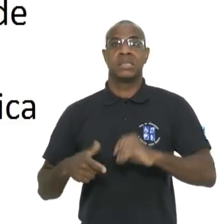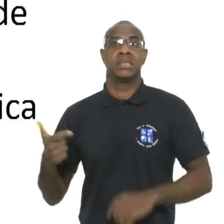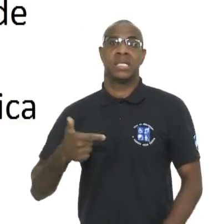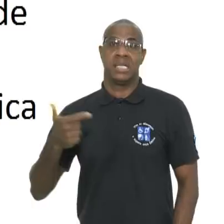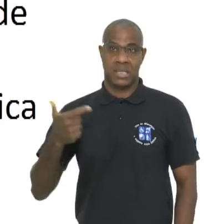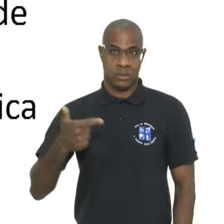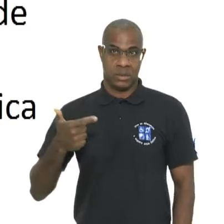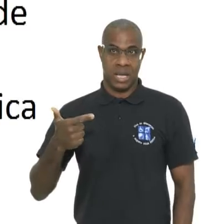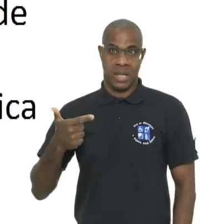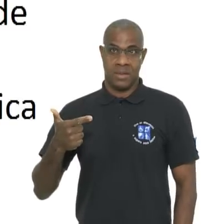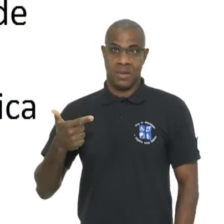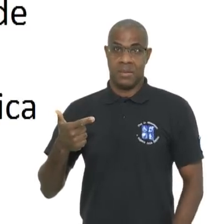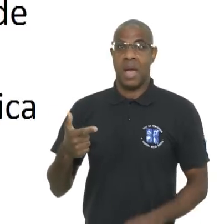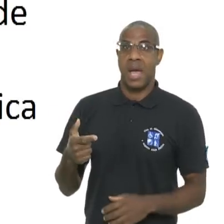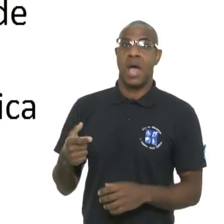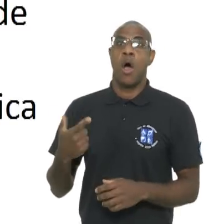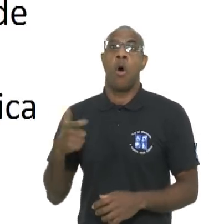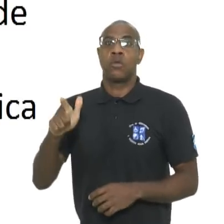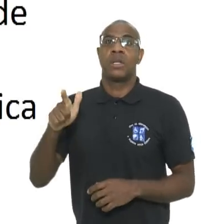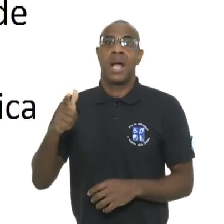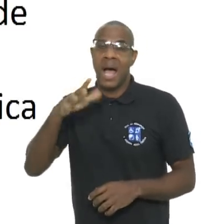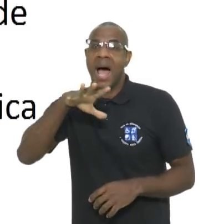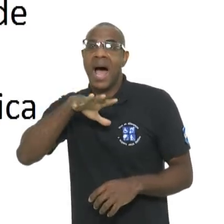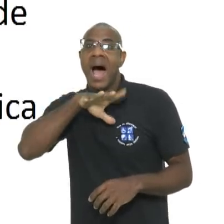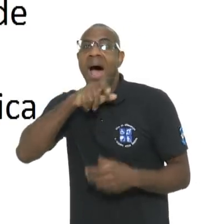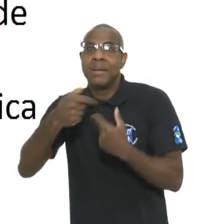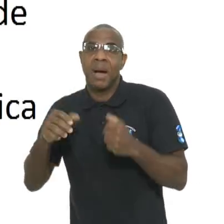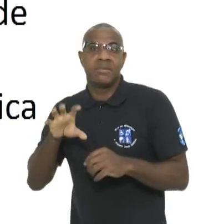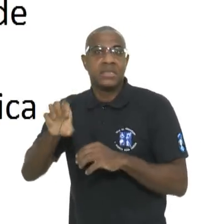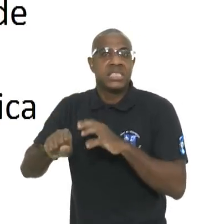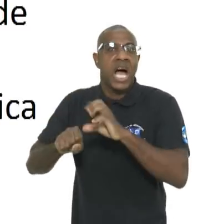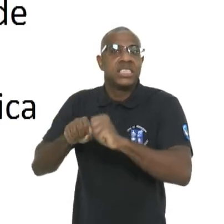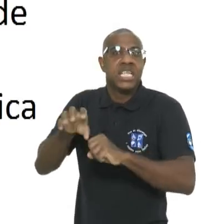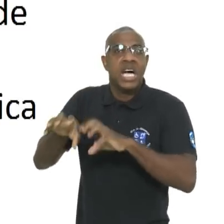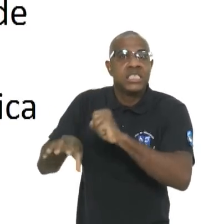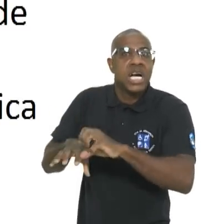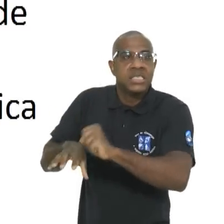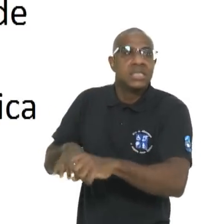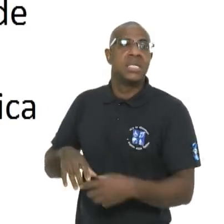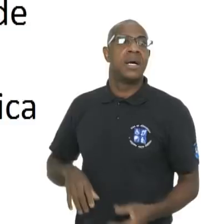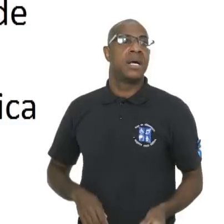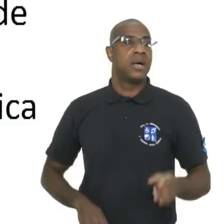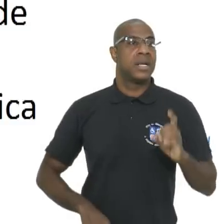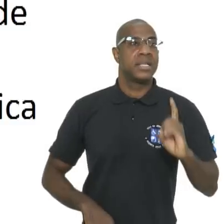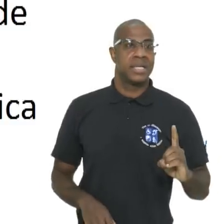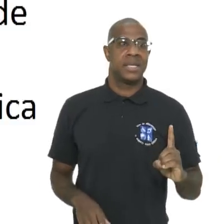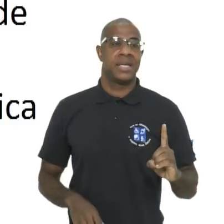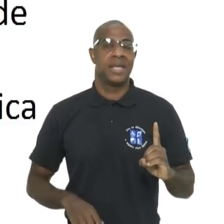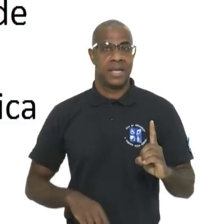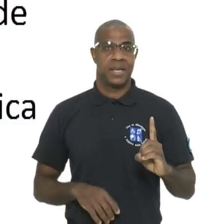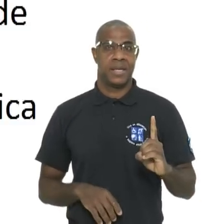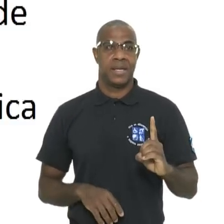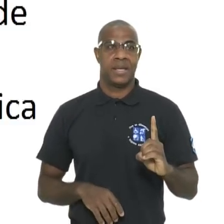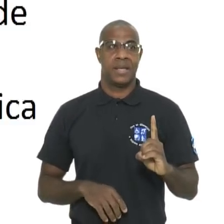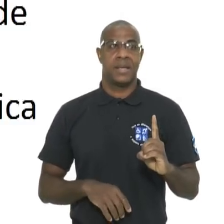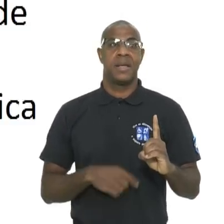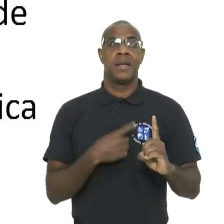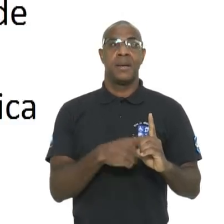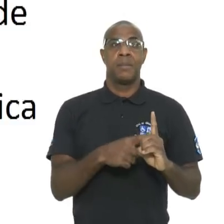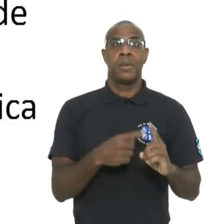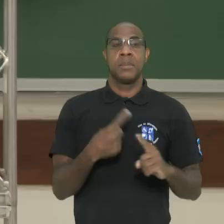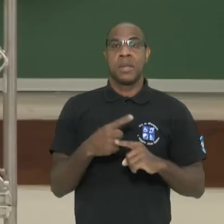muitos animais. Ou letra D, porque são decompositores de matéria orgânica e ainda participam do ciclo